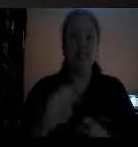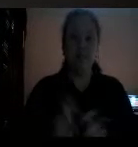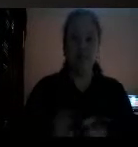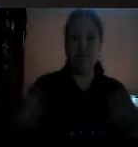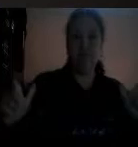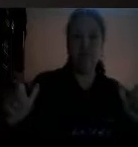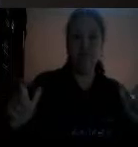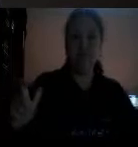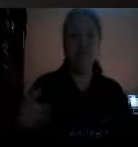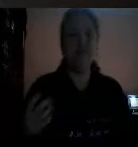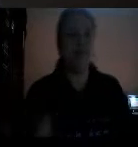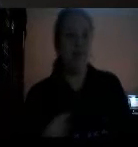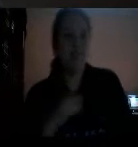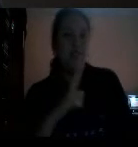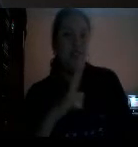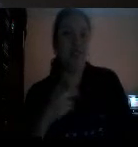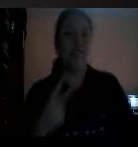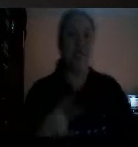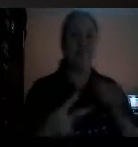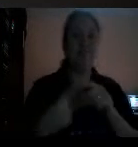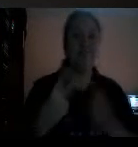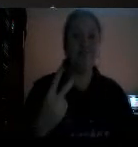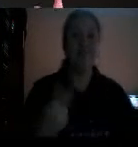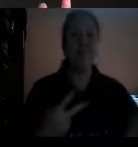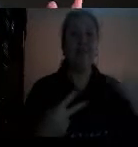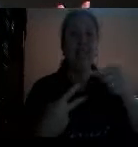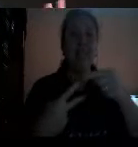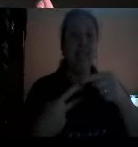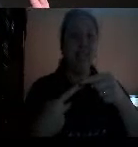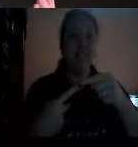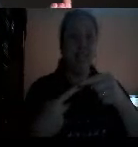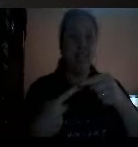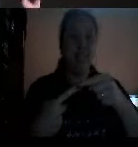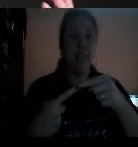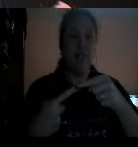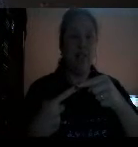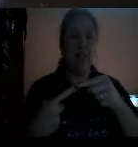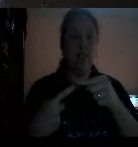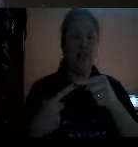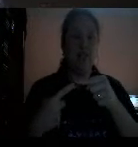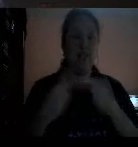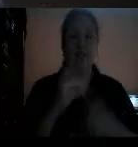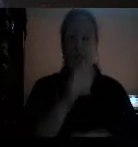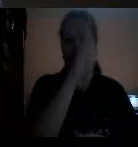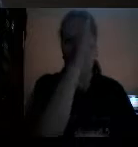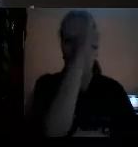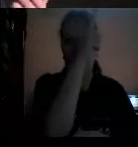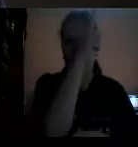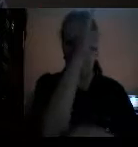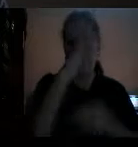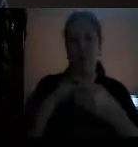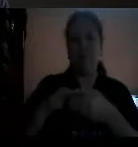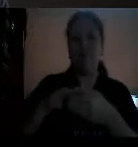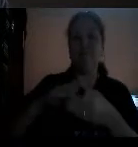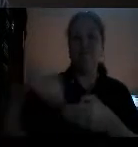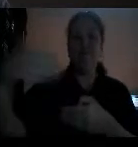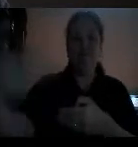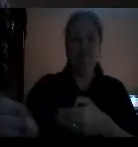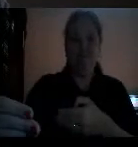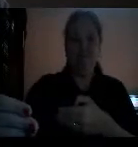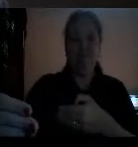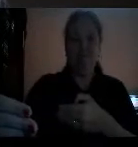à unificação alemã, o que já dá toda essa visão de expansionismo para a cabeça do pesquisador, o Sr.